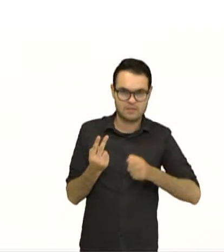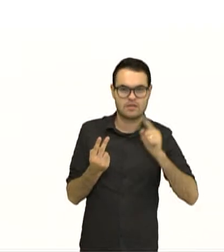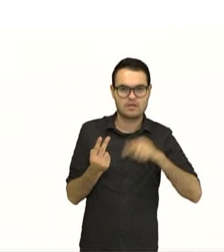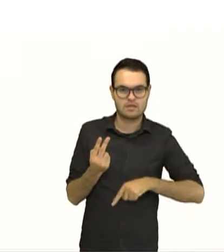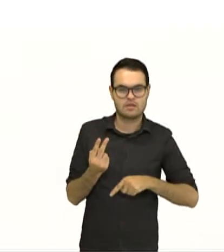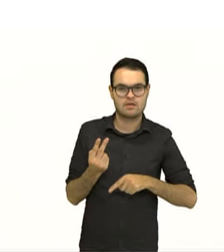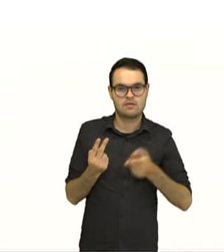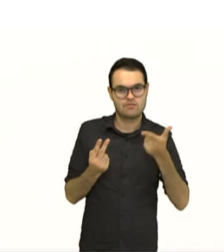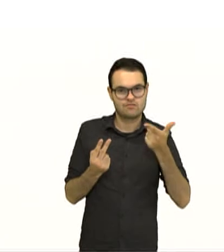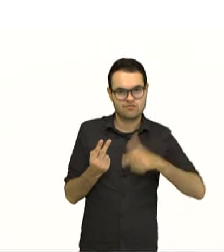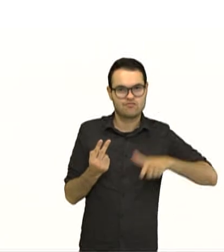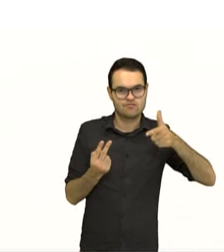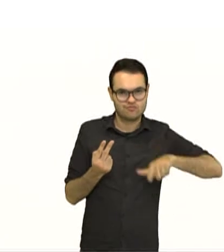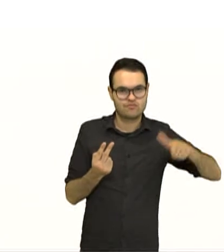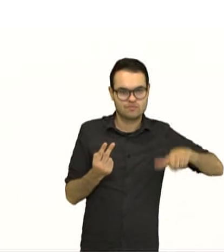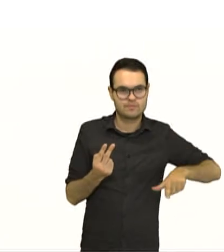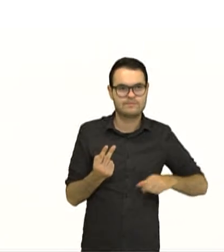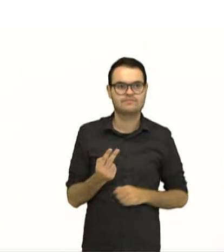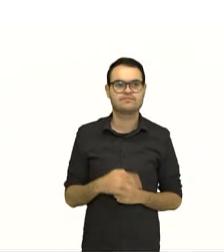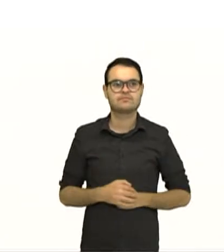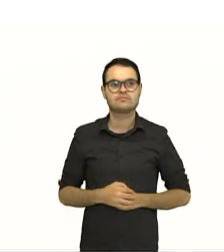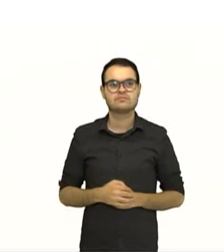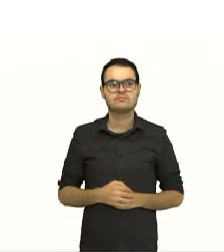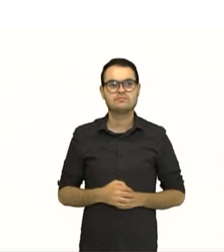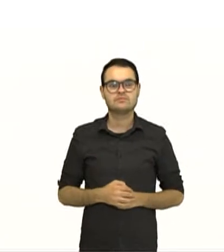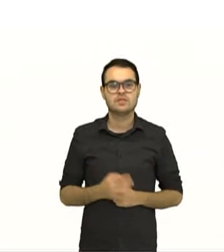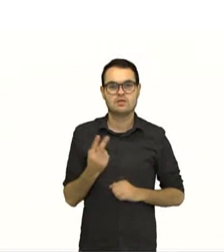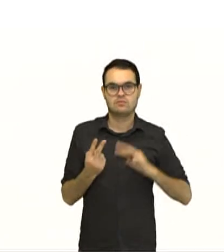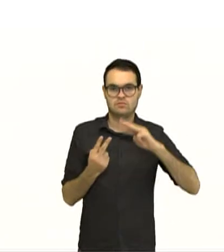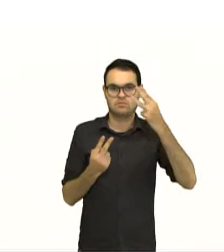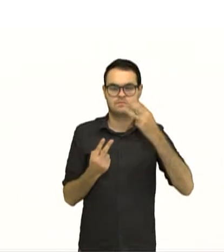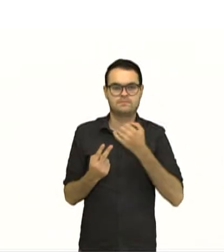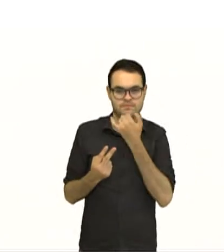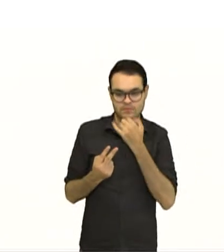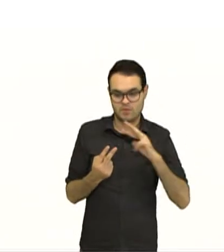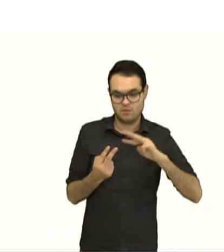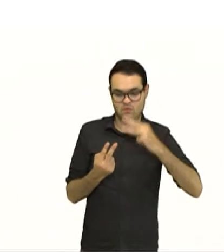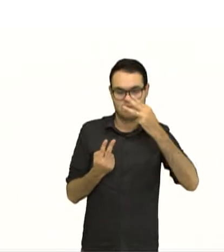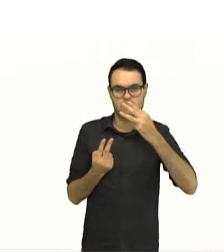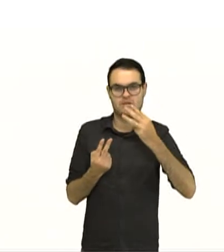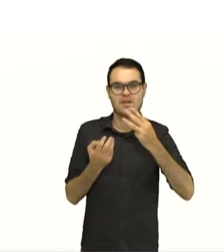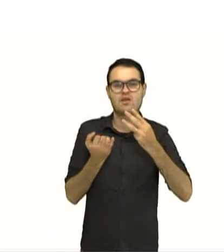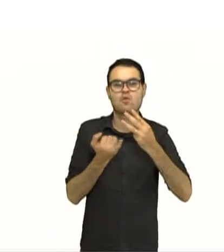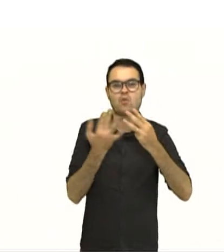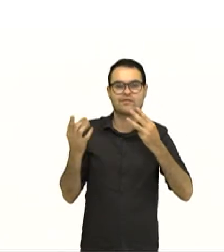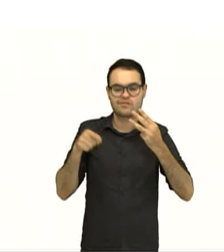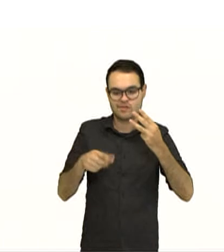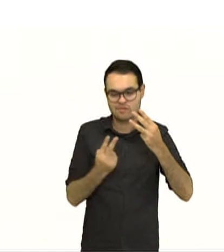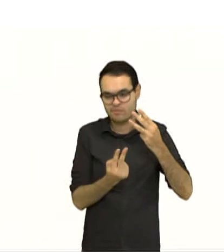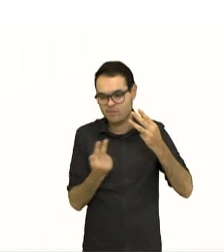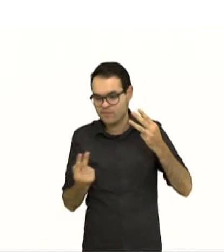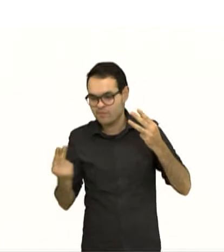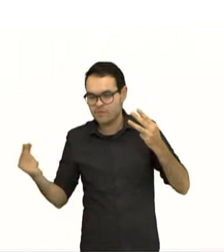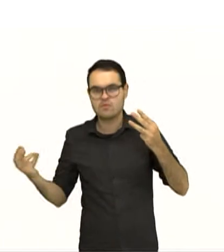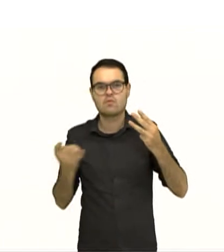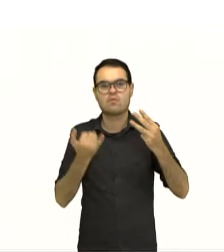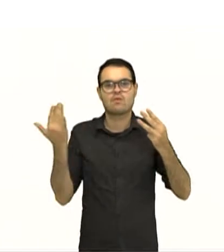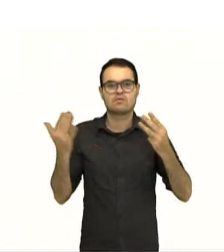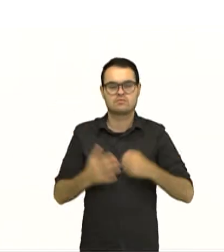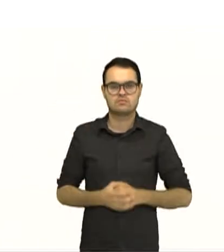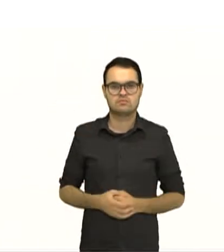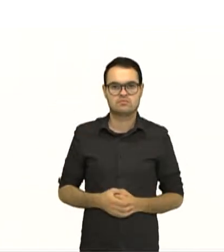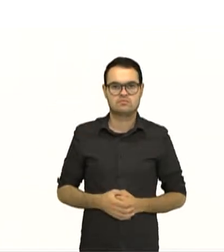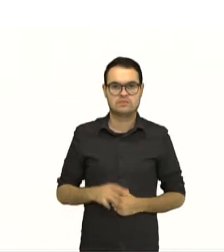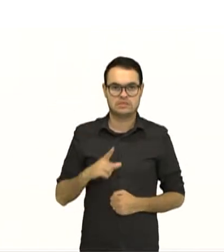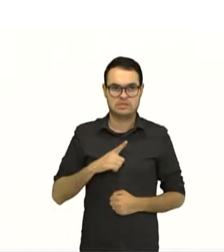serão repetidos. O 3, que é o expoente, determina a quantidade que esses fatores vão ser repetidos. Então, se tem o